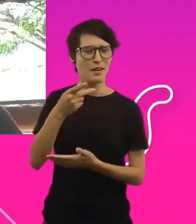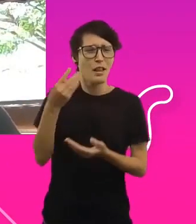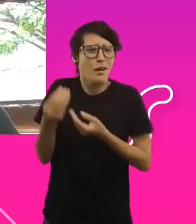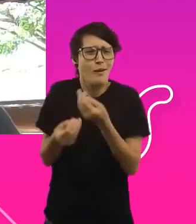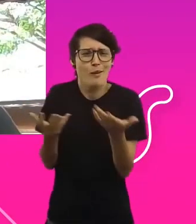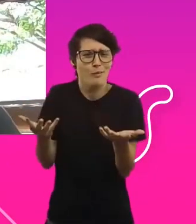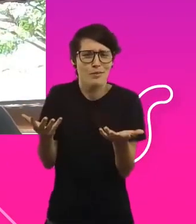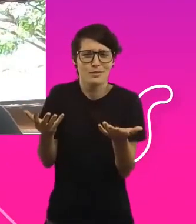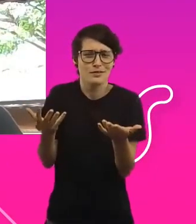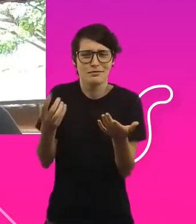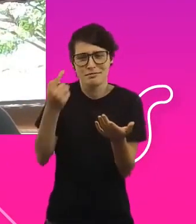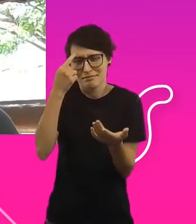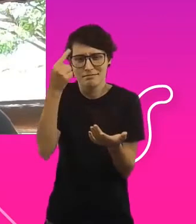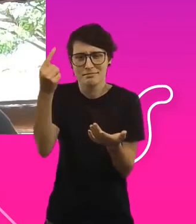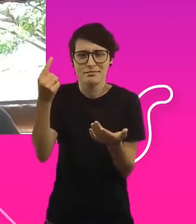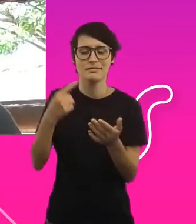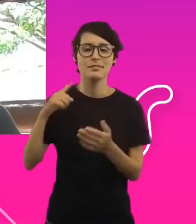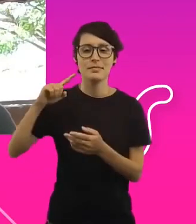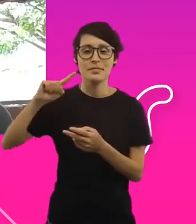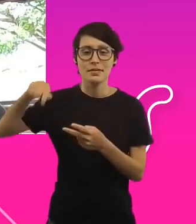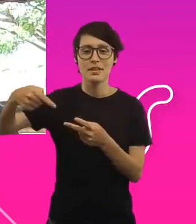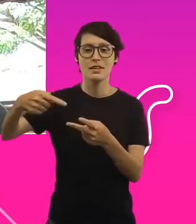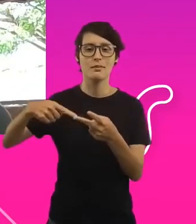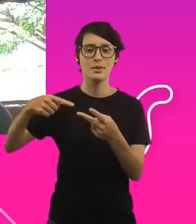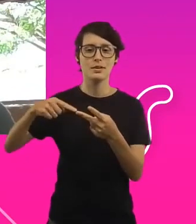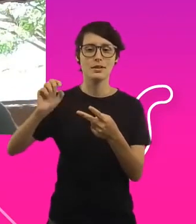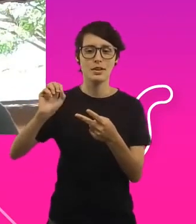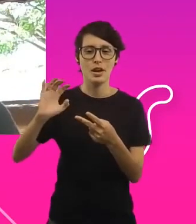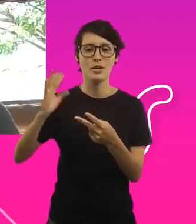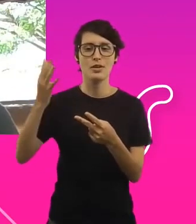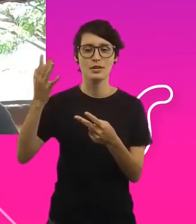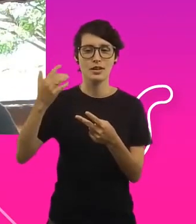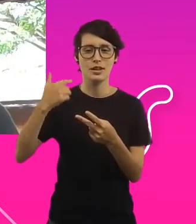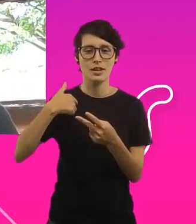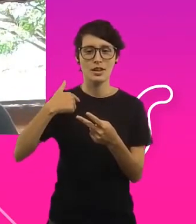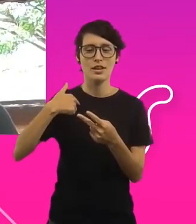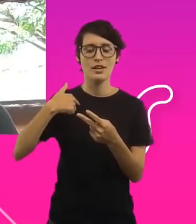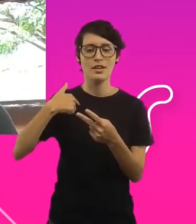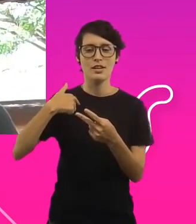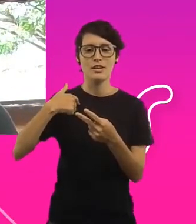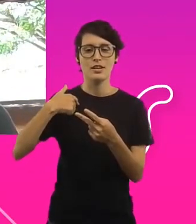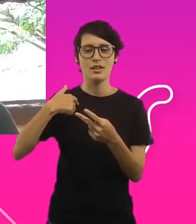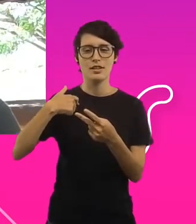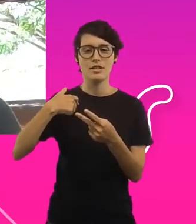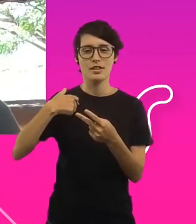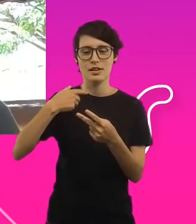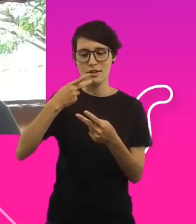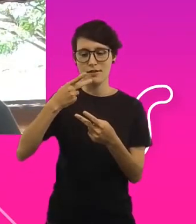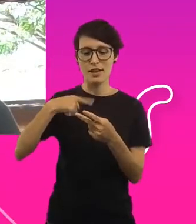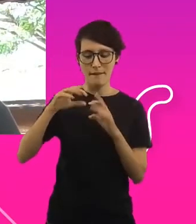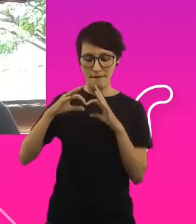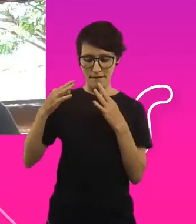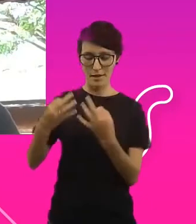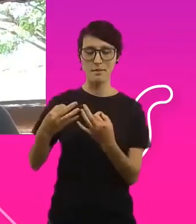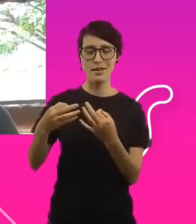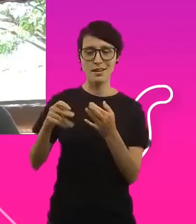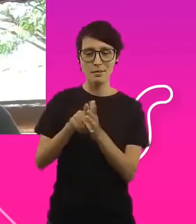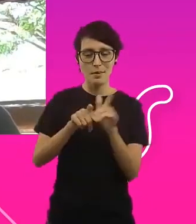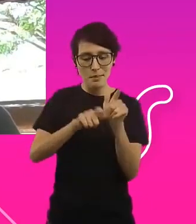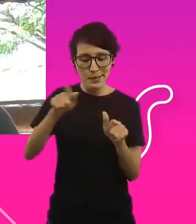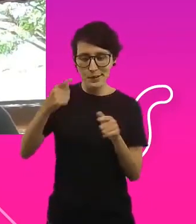E depois disso, o que aconteceu foi que eu disse que eu vim de uma família de inovadores. Os meus